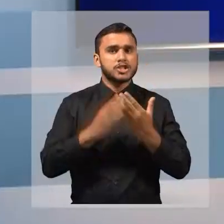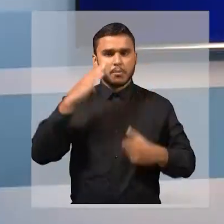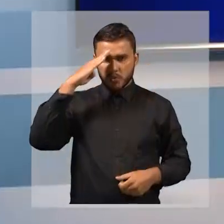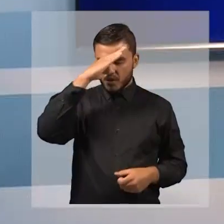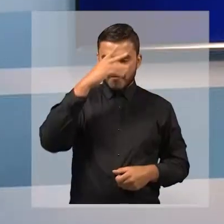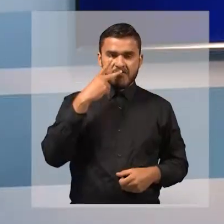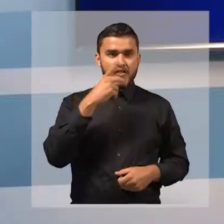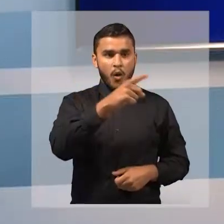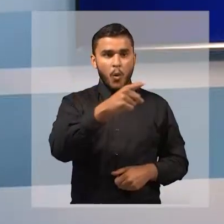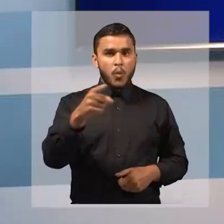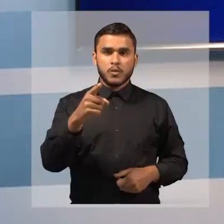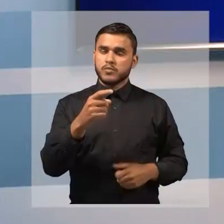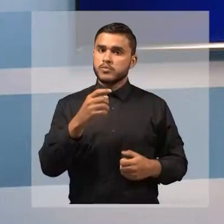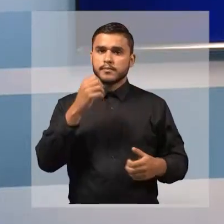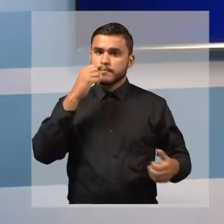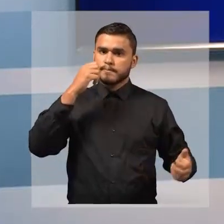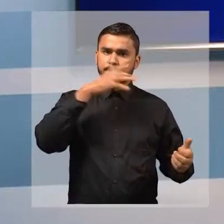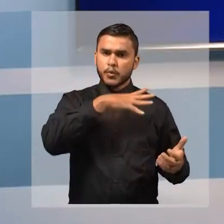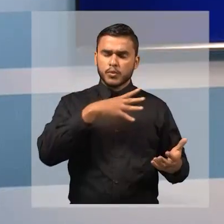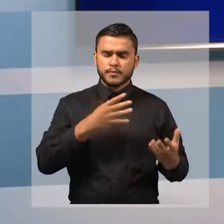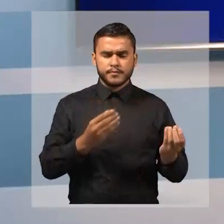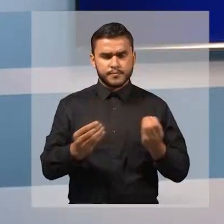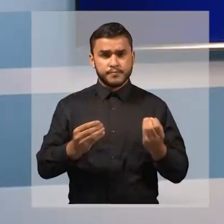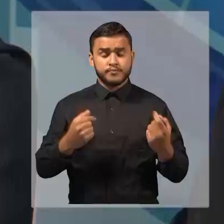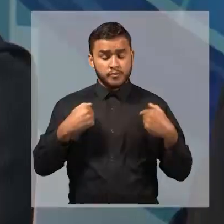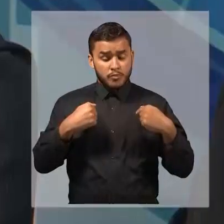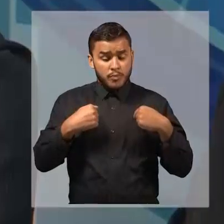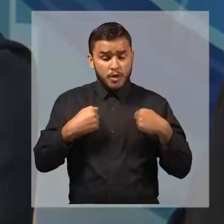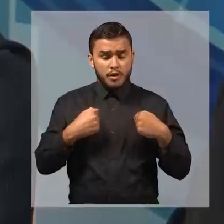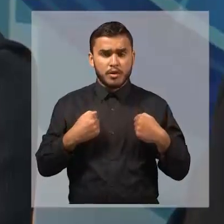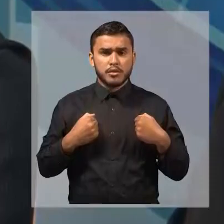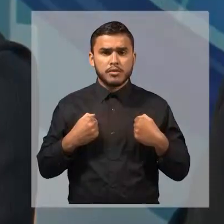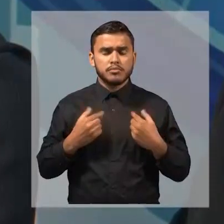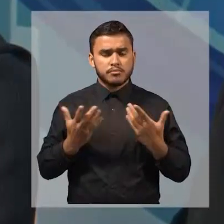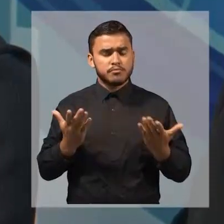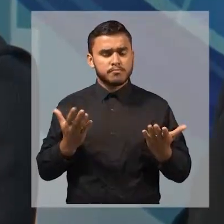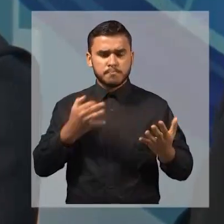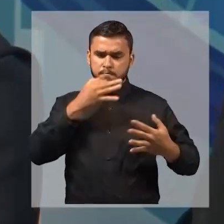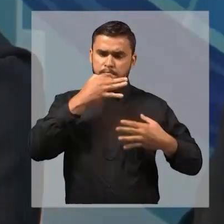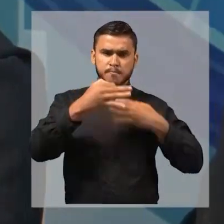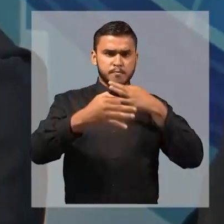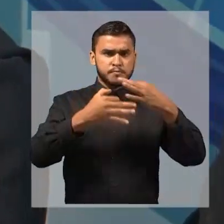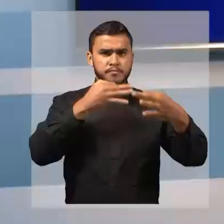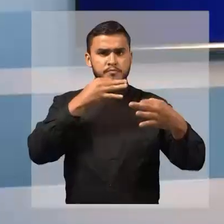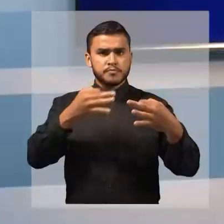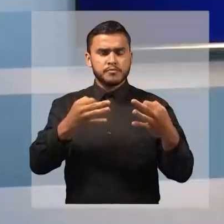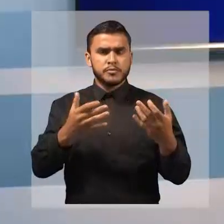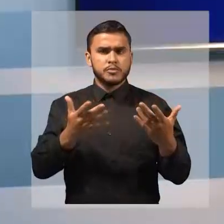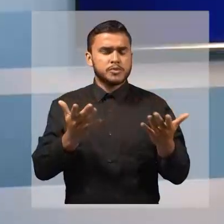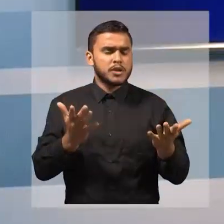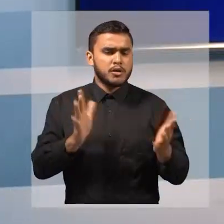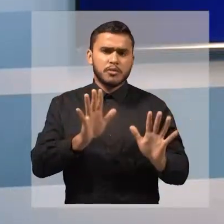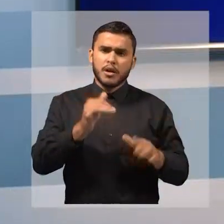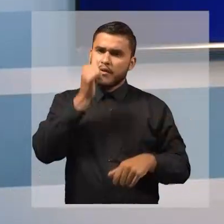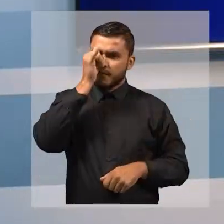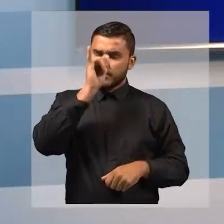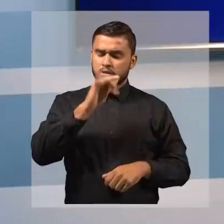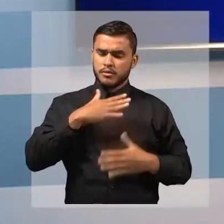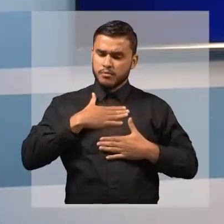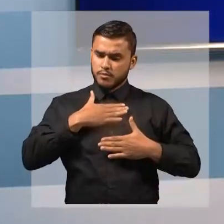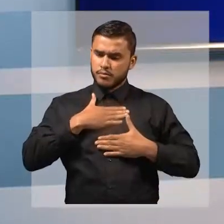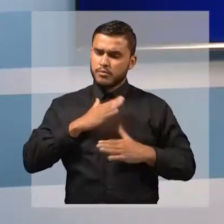para eles tudo está sendo contra e agridem, é impressionante. Eu tenho me furtado a emitir certas opiniões em